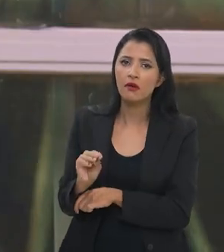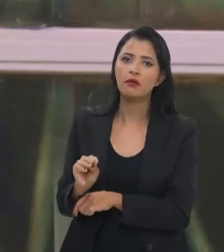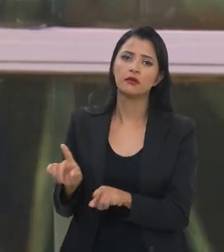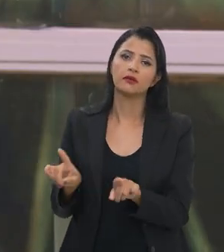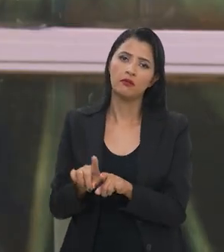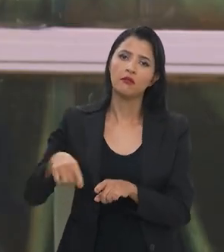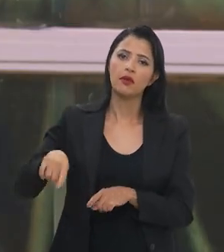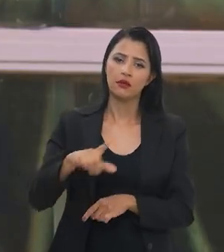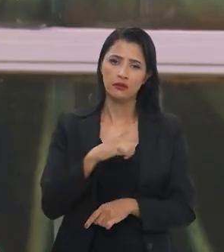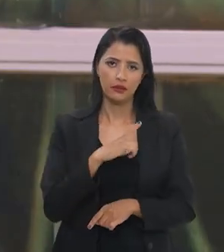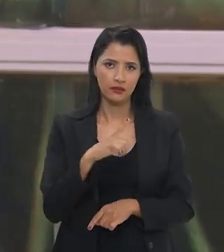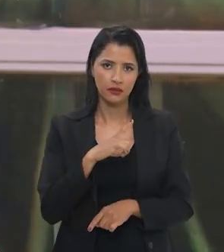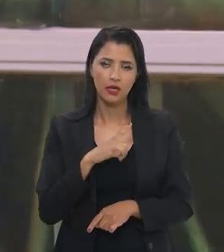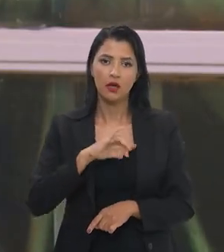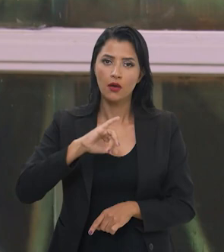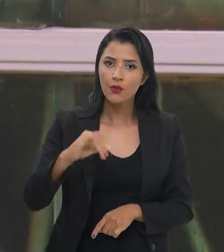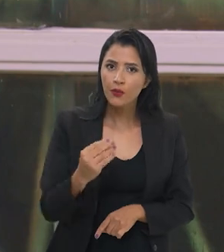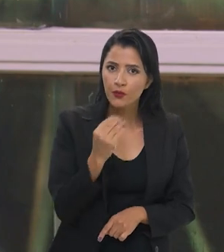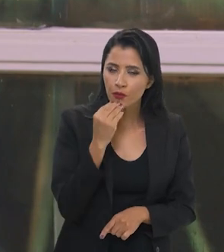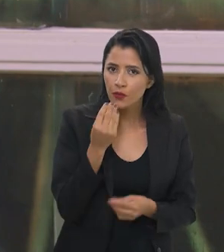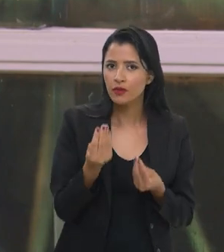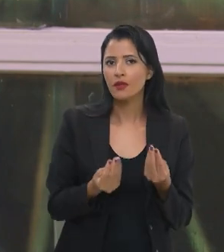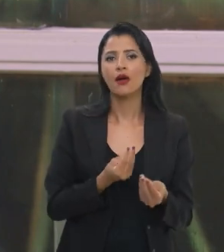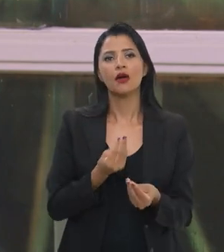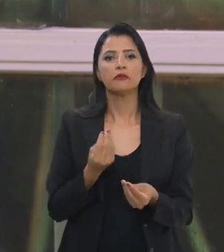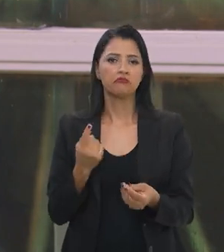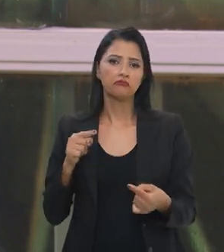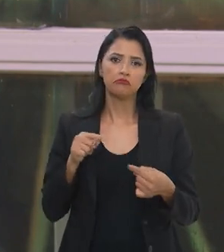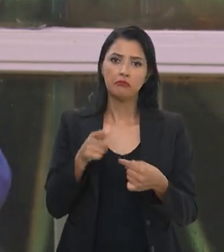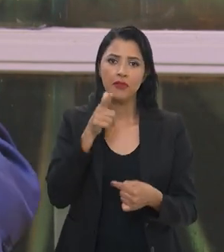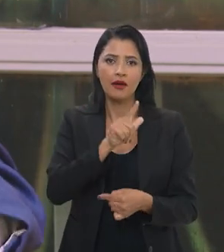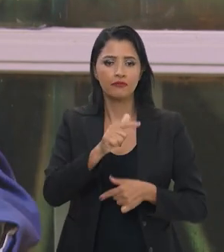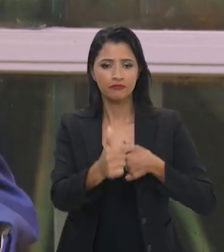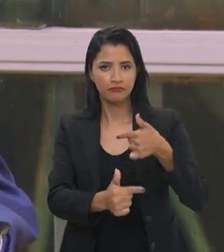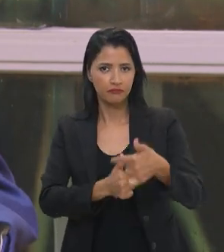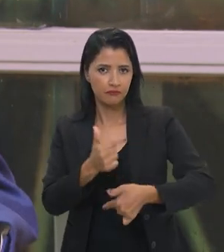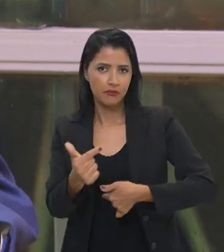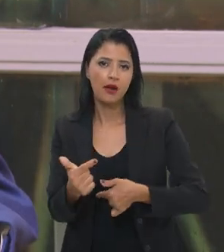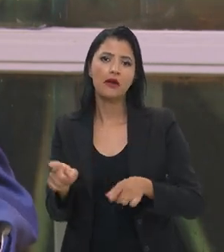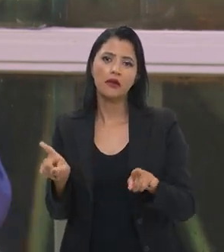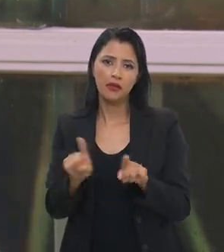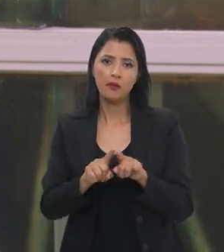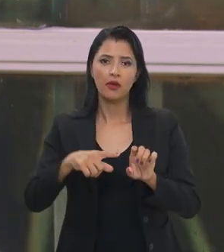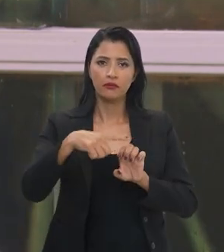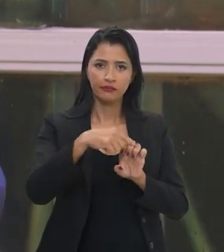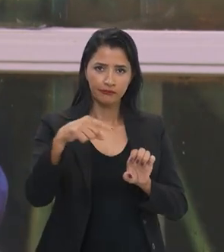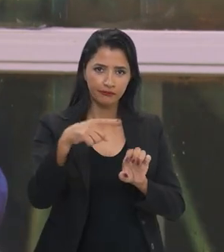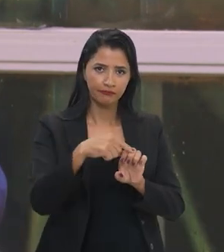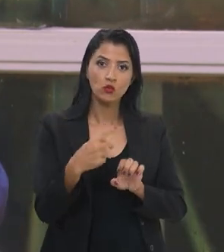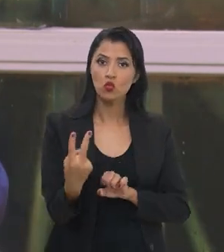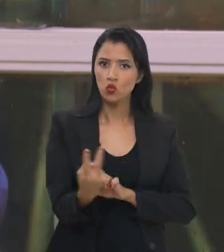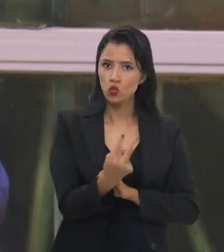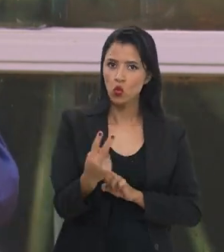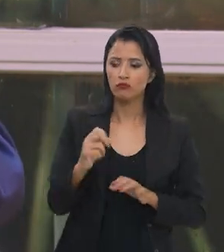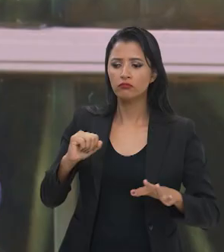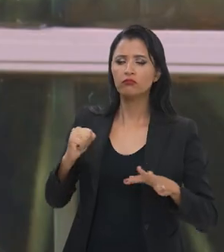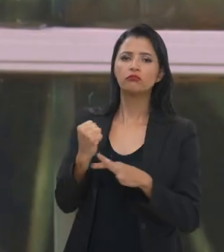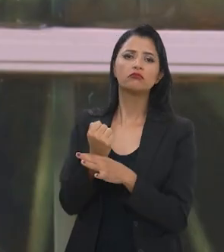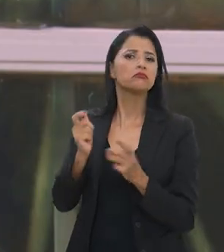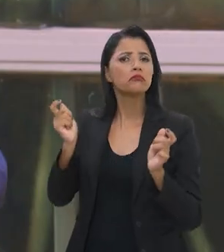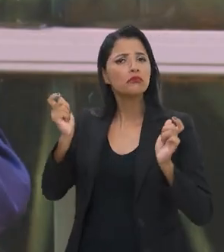cuidadas também tenham uma oportunidade para o emprego e para o empreendedorismo